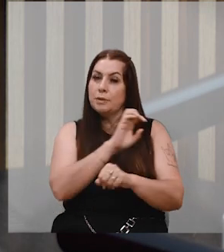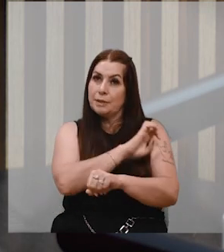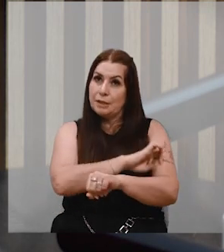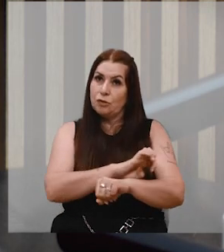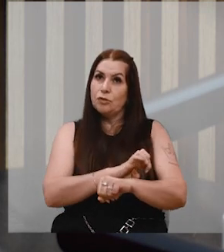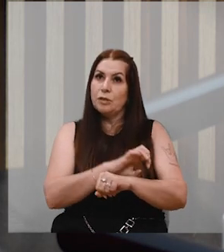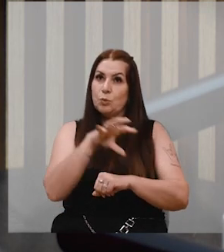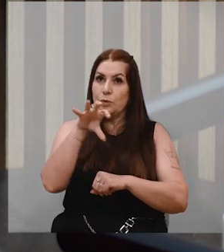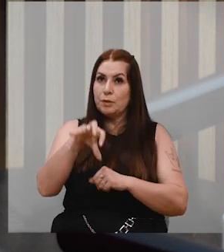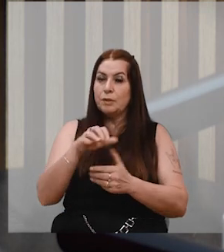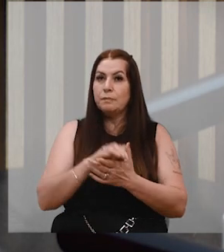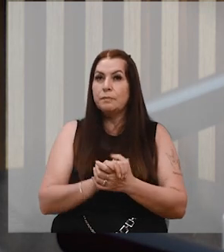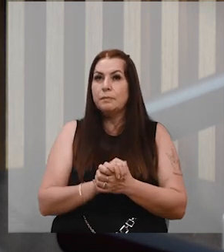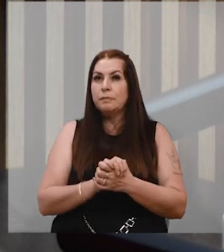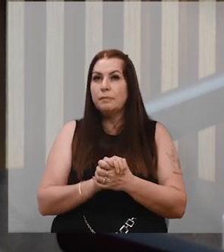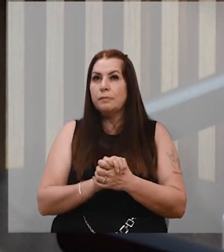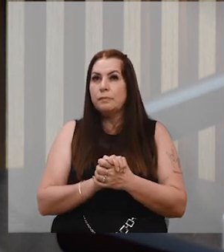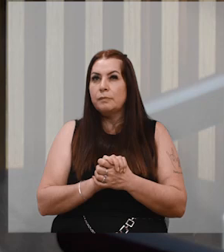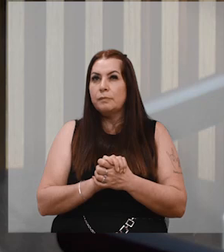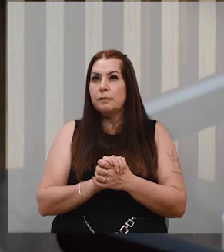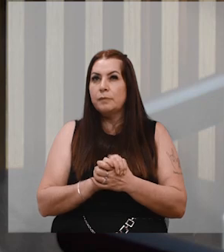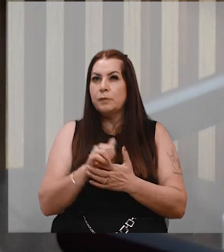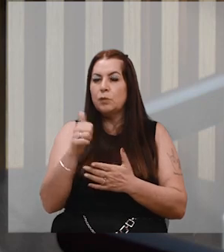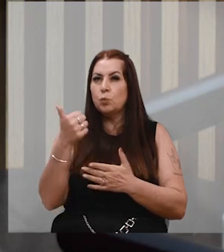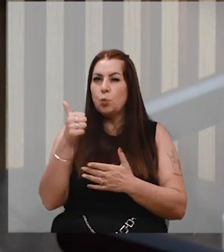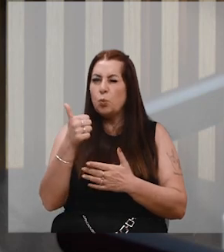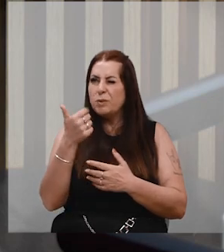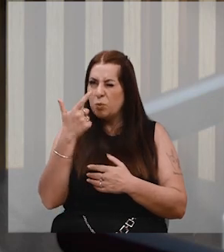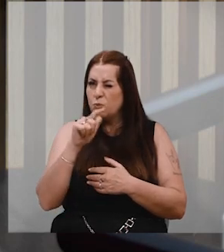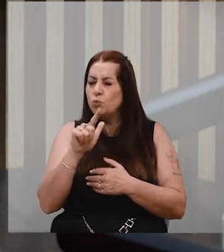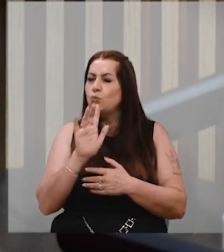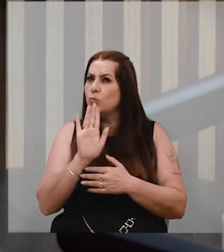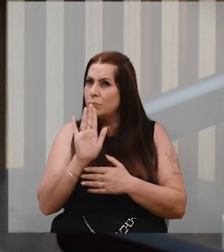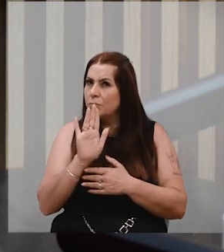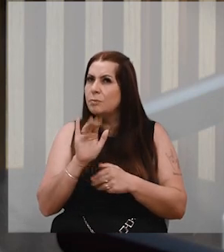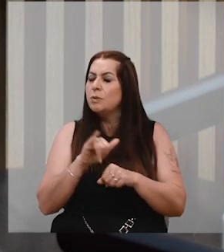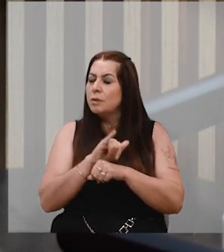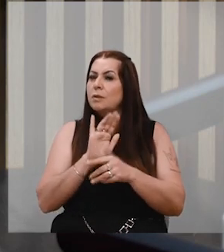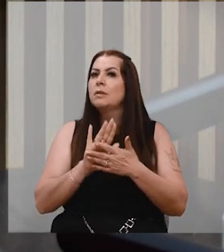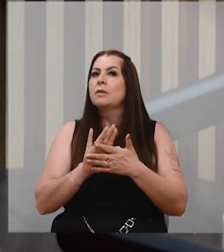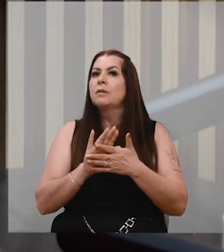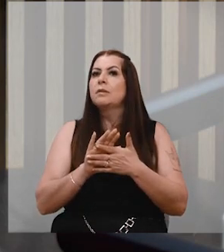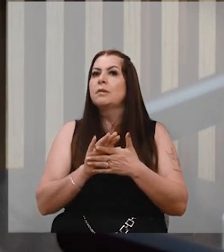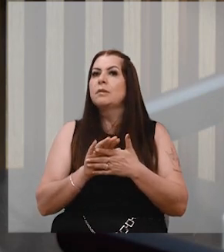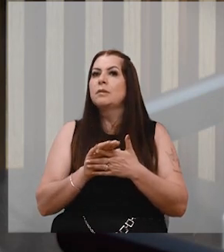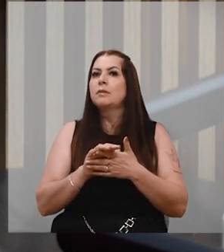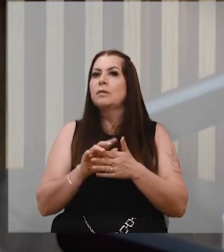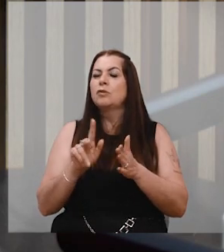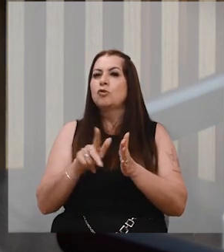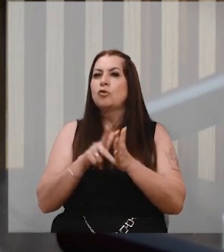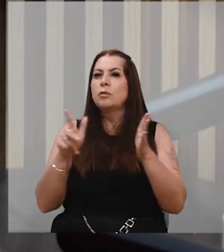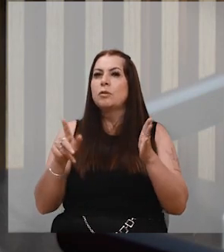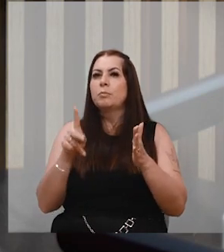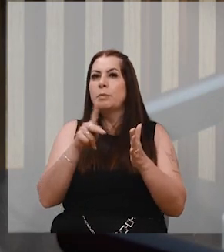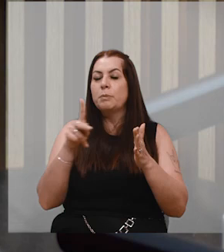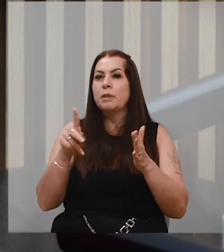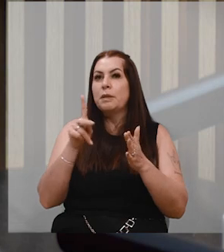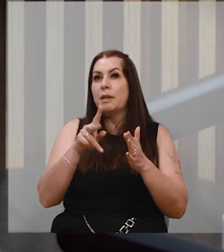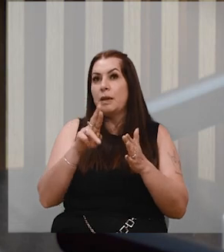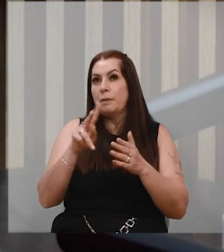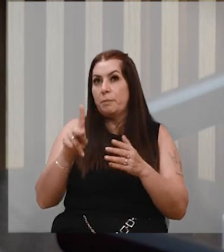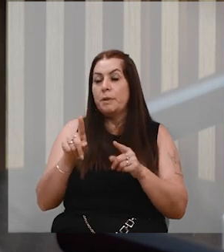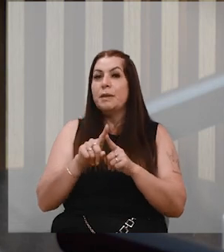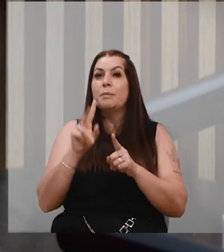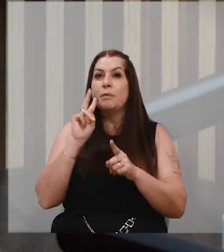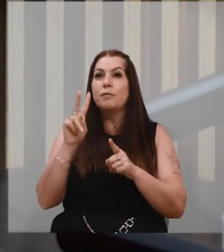muitos estagiários assim, no setor. Nós somos em 11, se eu não me engano, e entre jornal, PP e RP.